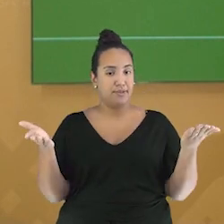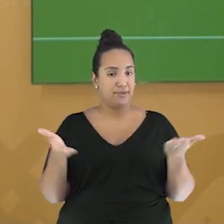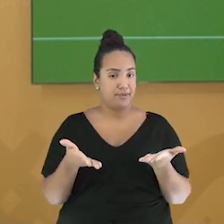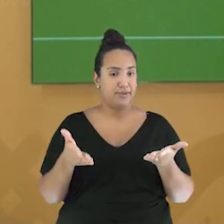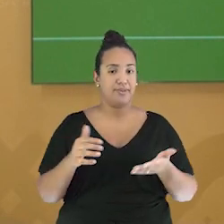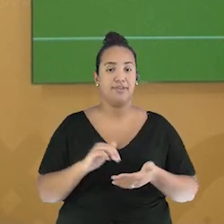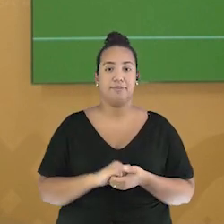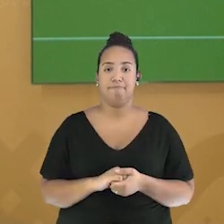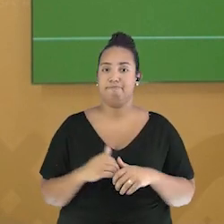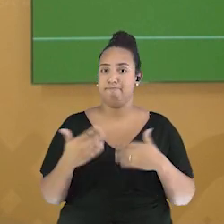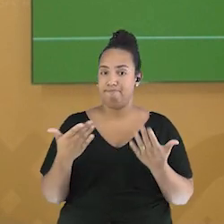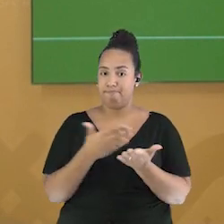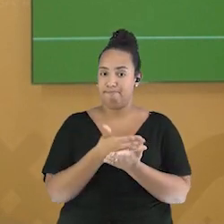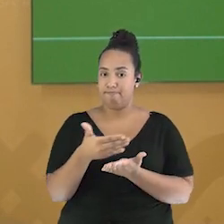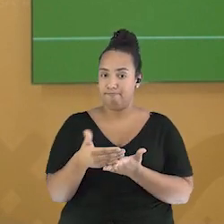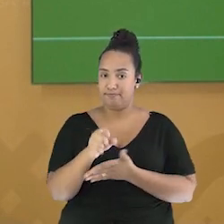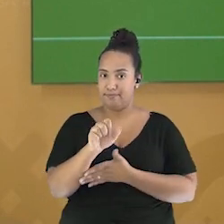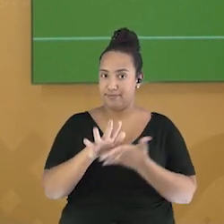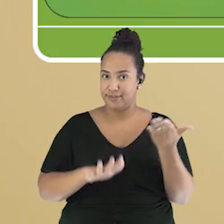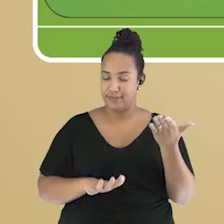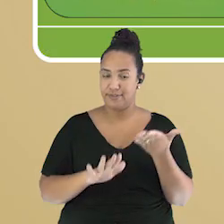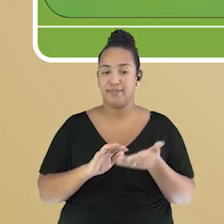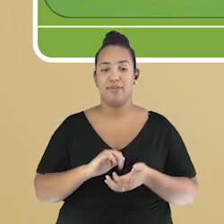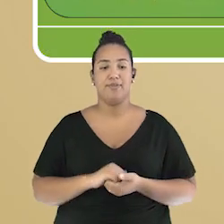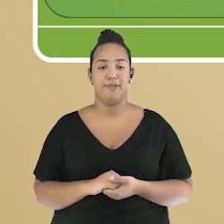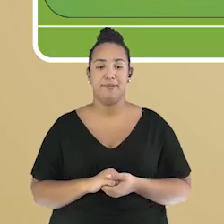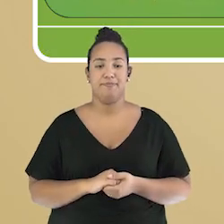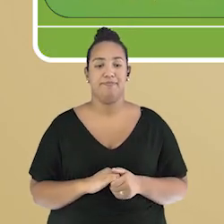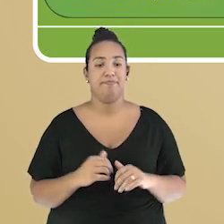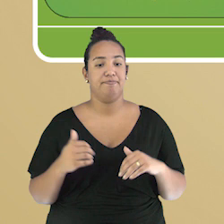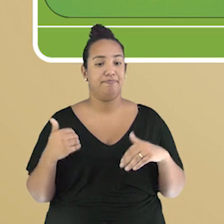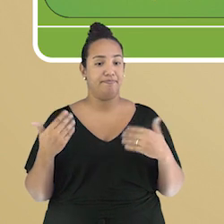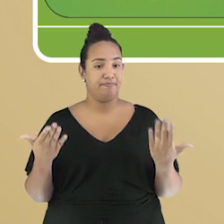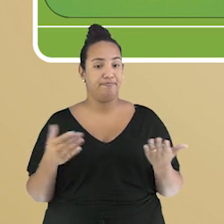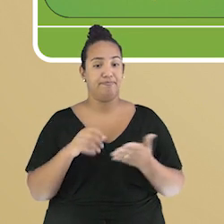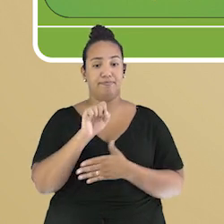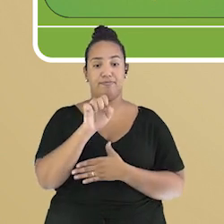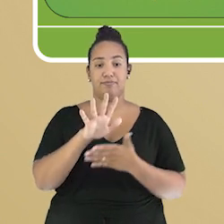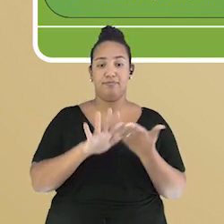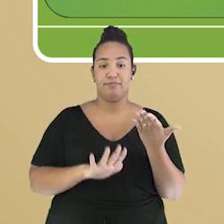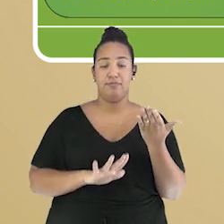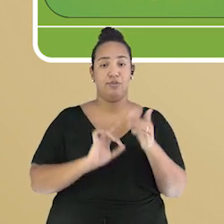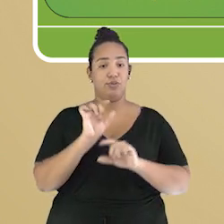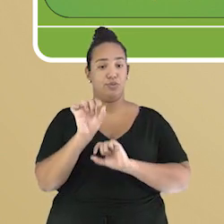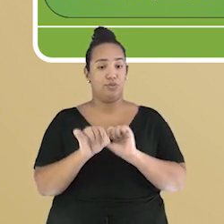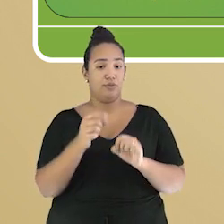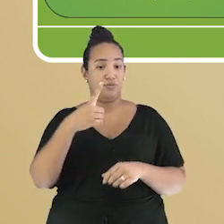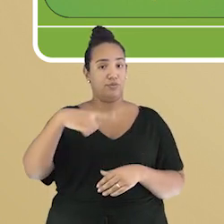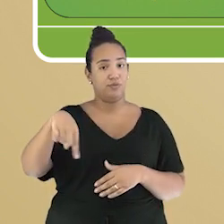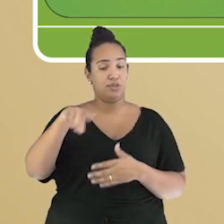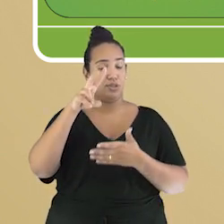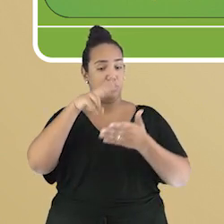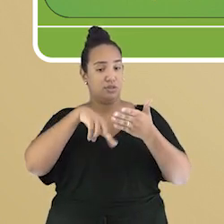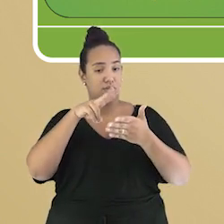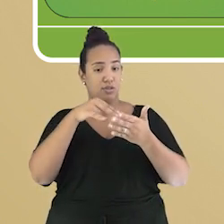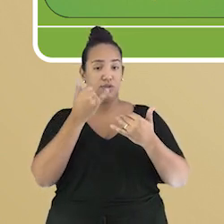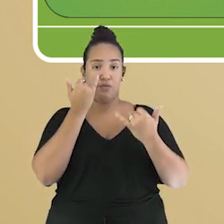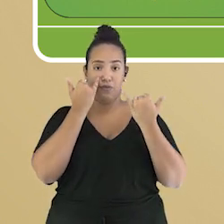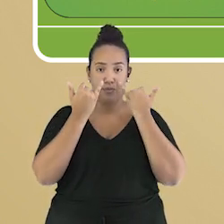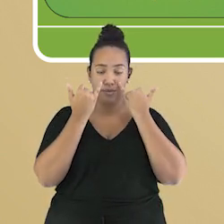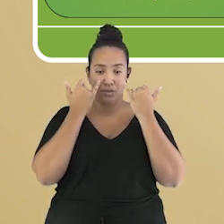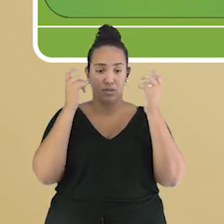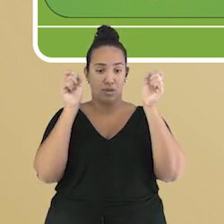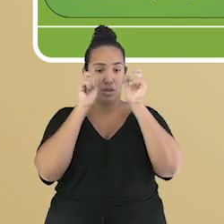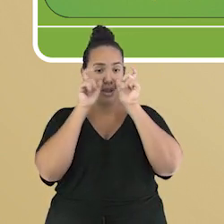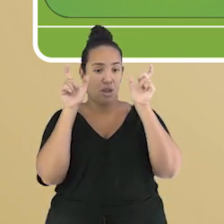aula. Então, vamos para a nossa atividade. A atividade agora é que vocês leiam essas informações com